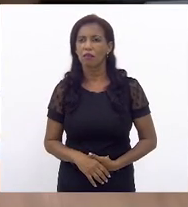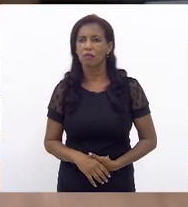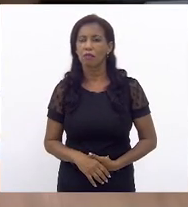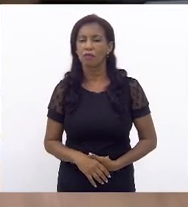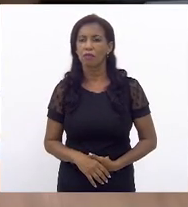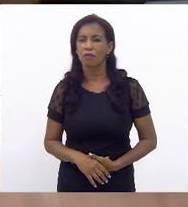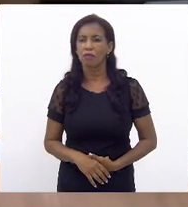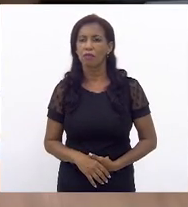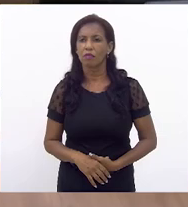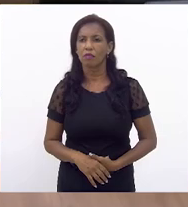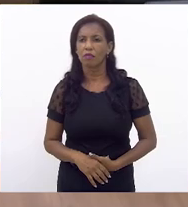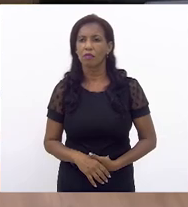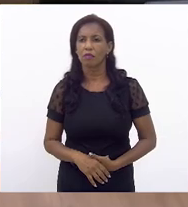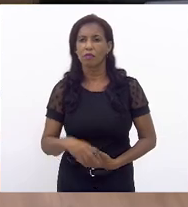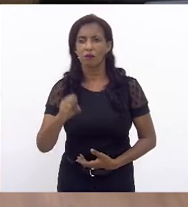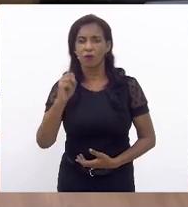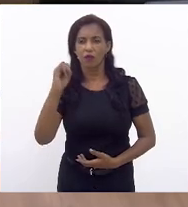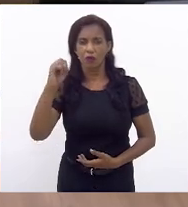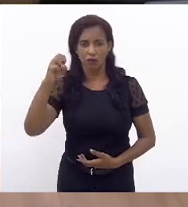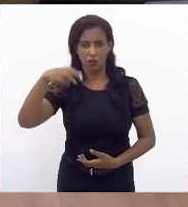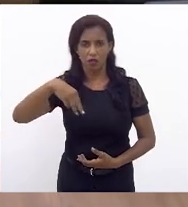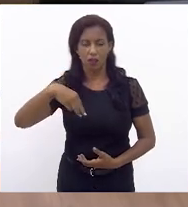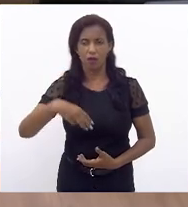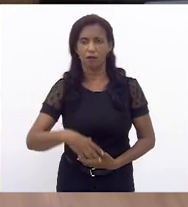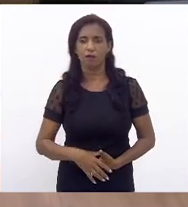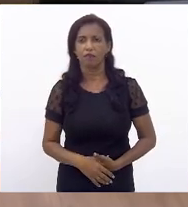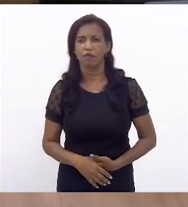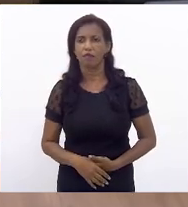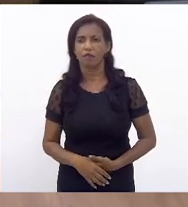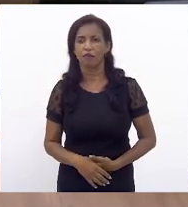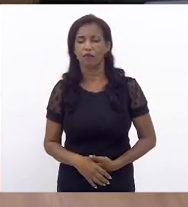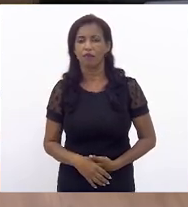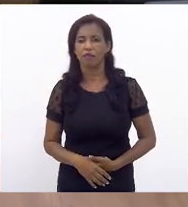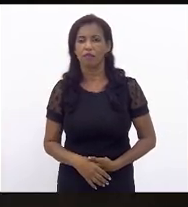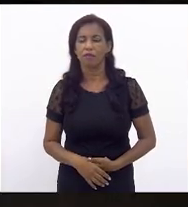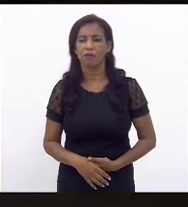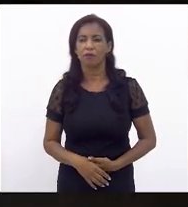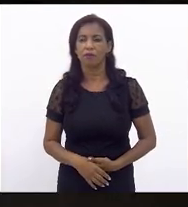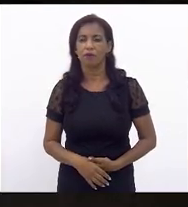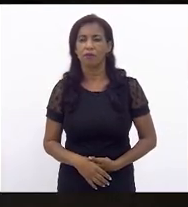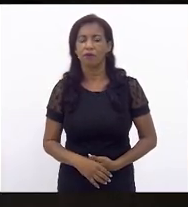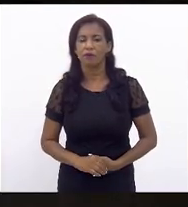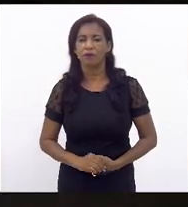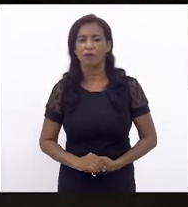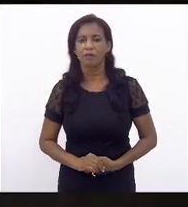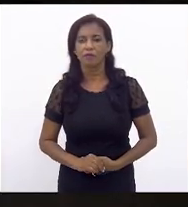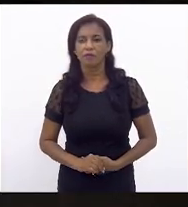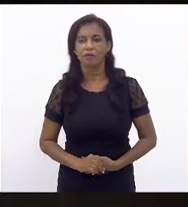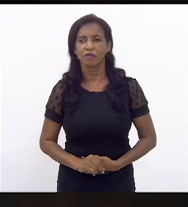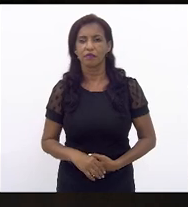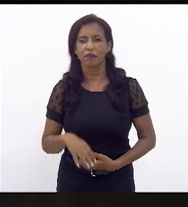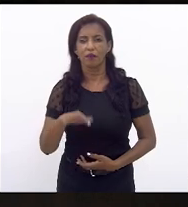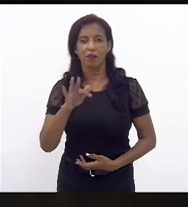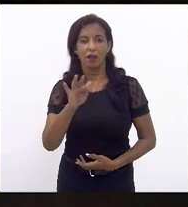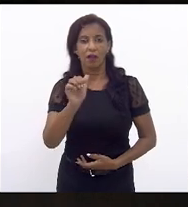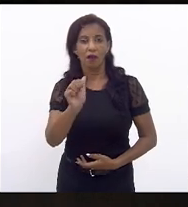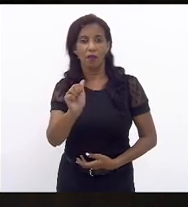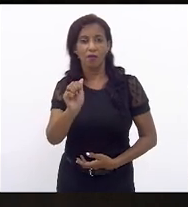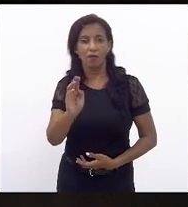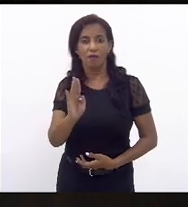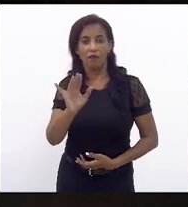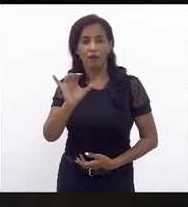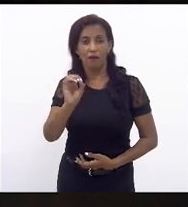Eurico Júnior. Voto sim. Deputado Eurico Júnior, vota sim. Deputado Fábio Silva.